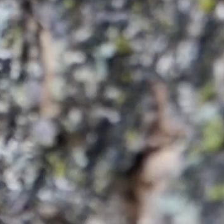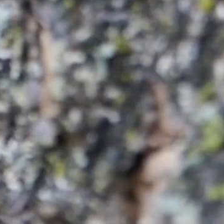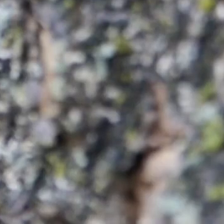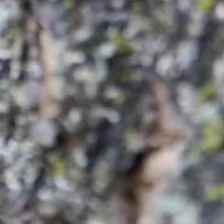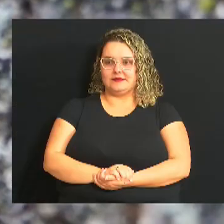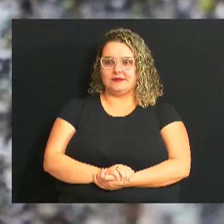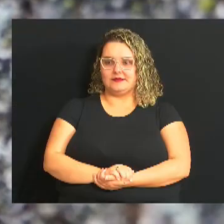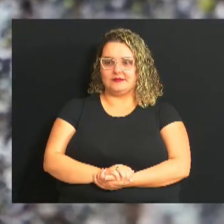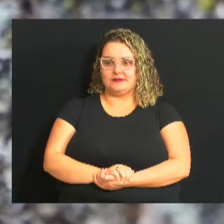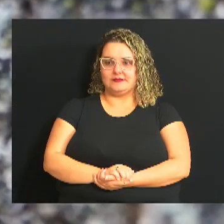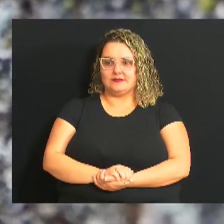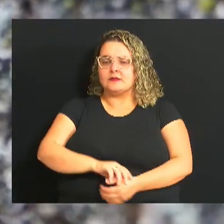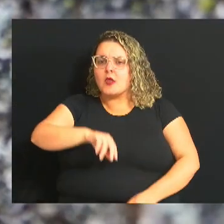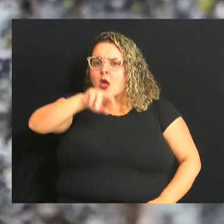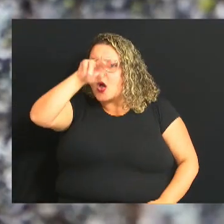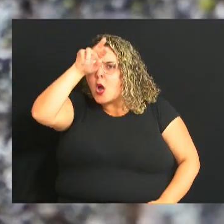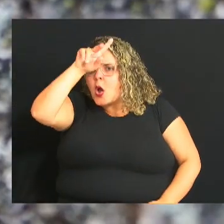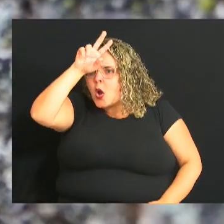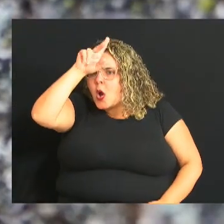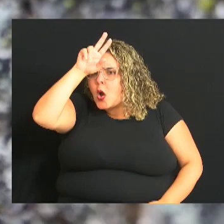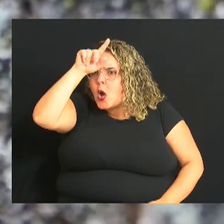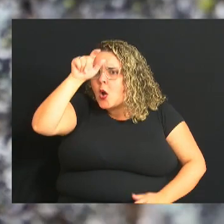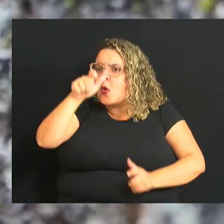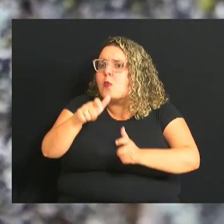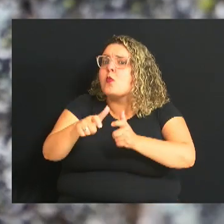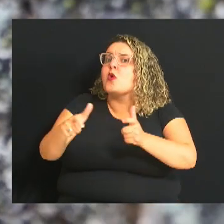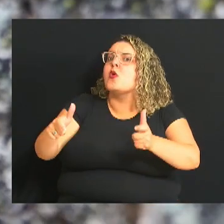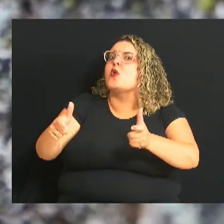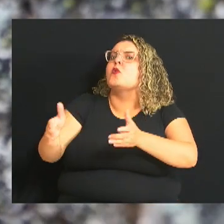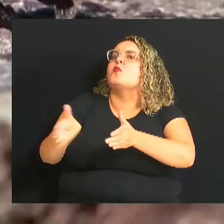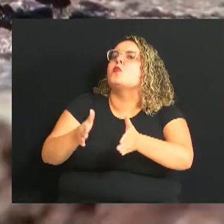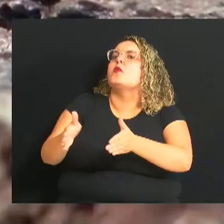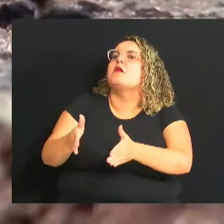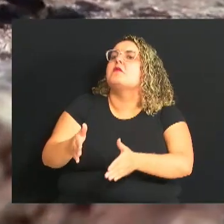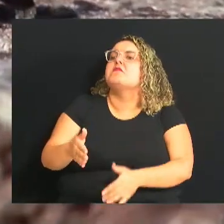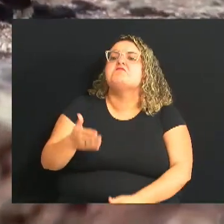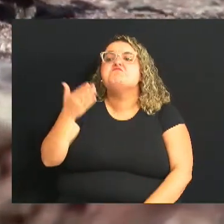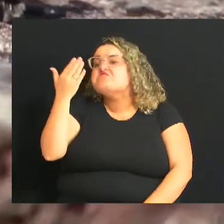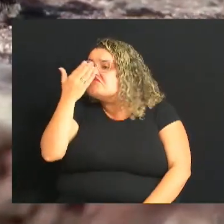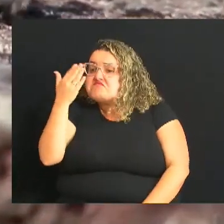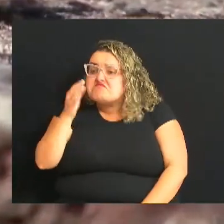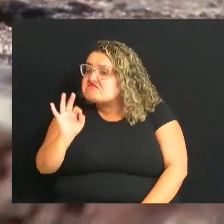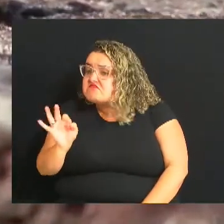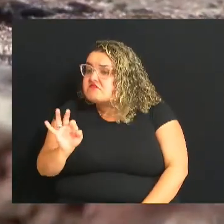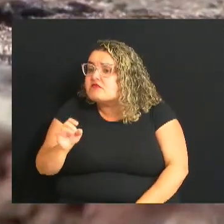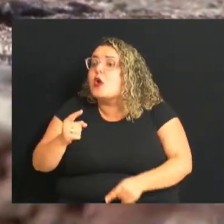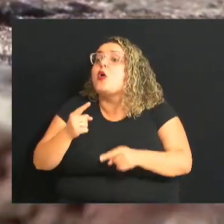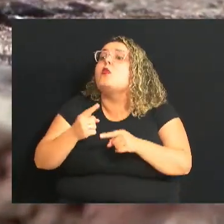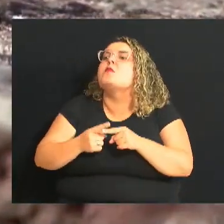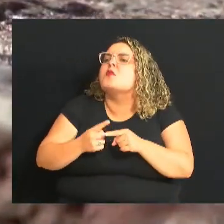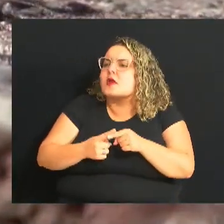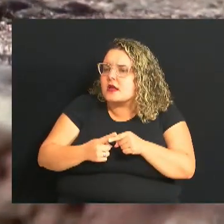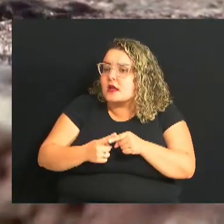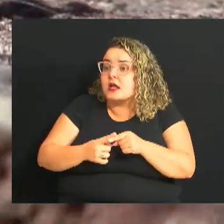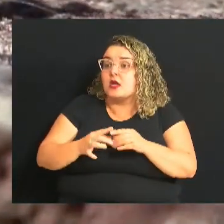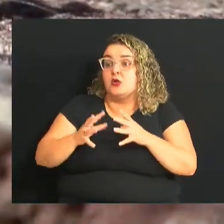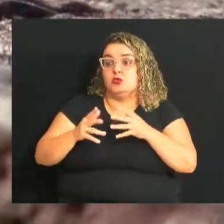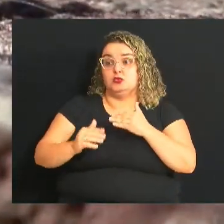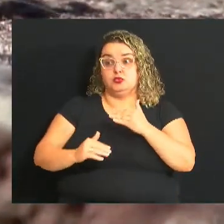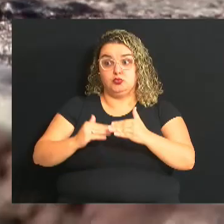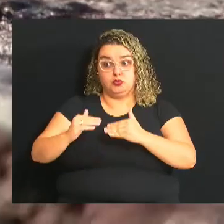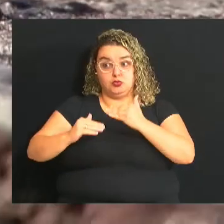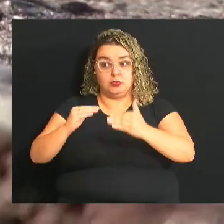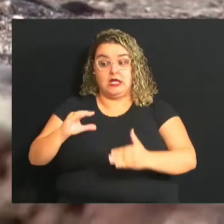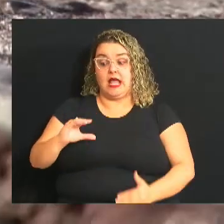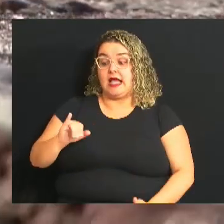Um inseto que na maior parte do tempo passa despercebido. Isso porque quase todo o desenvolvimento da